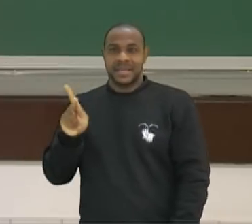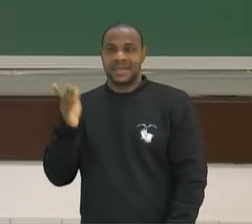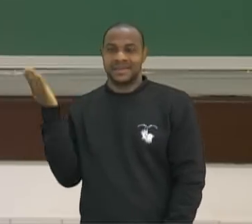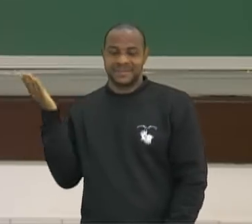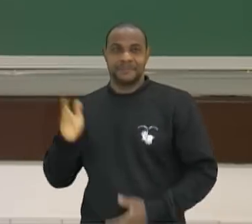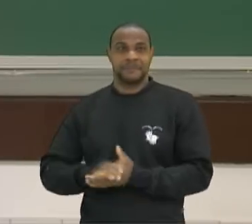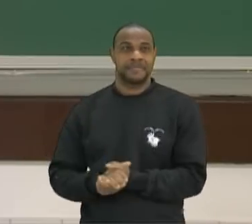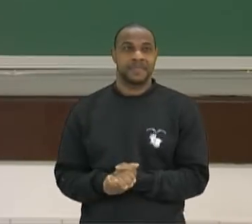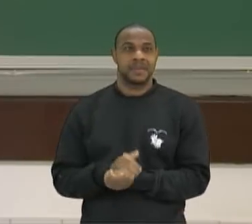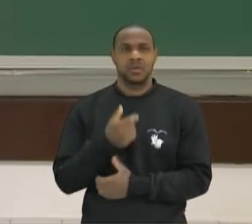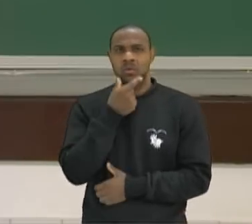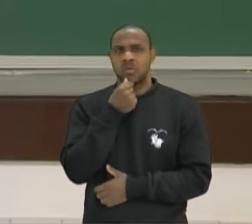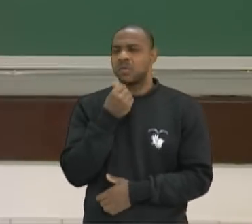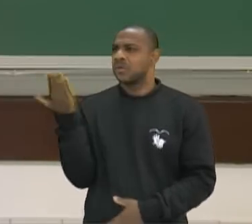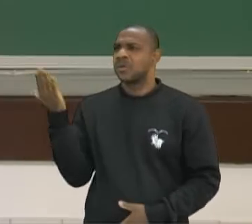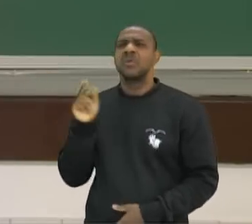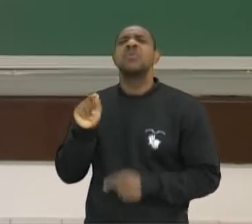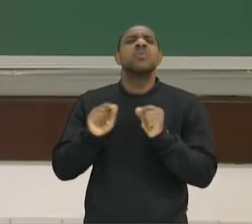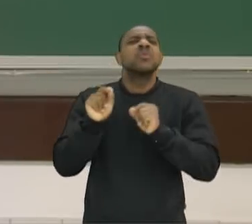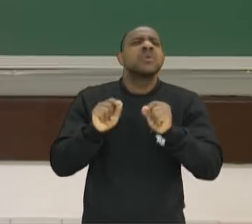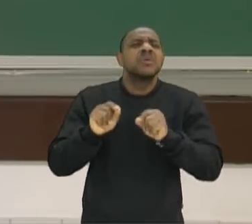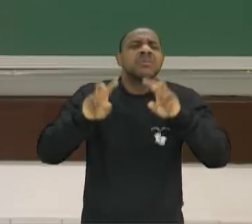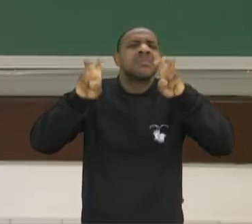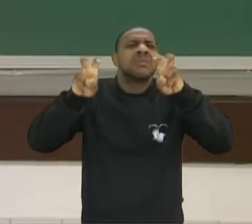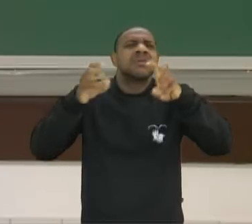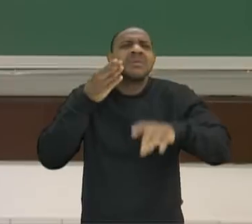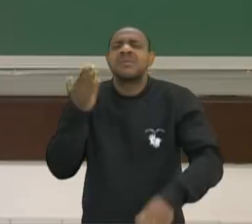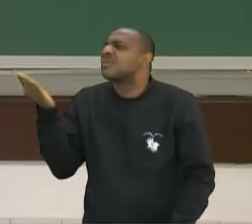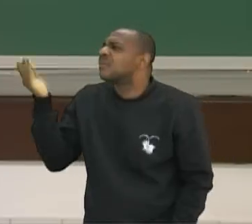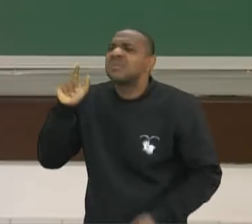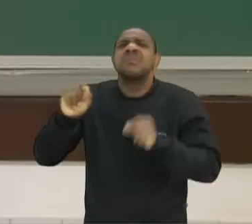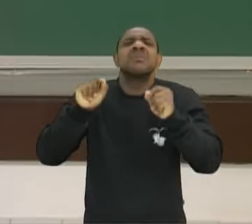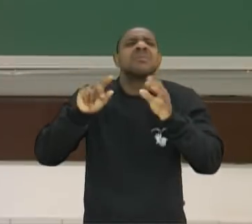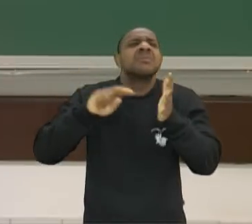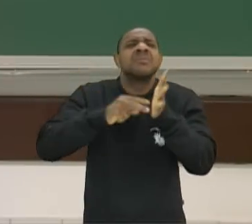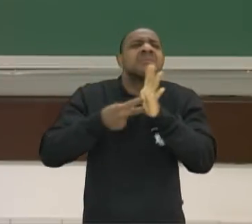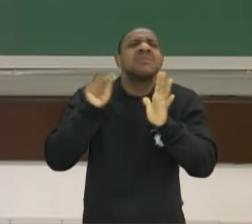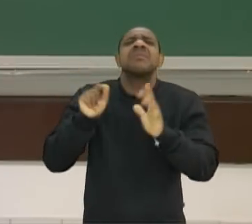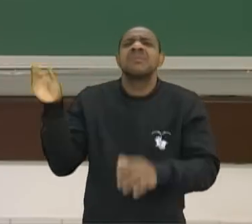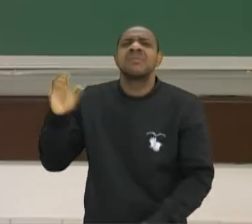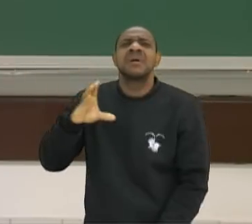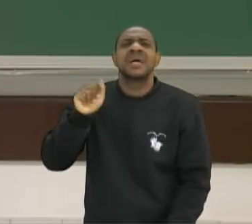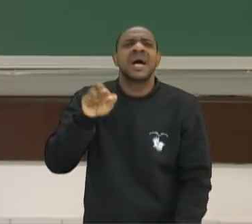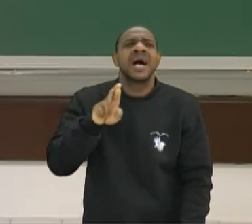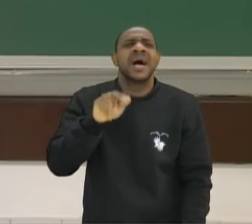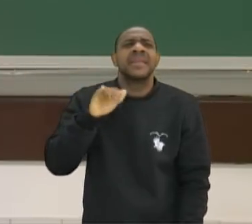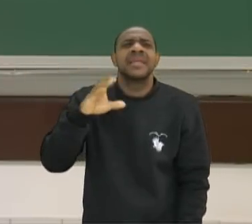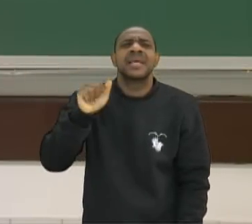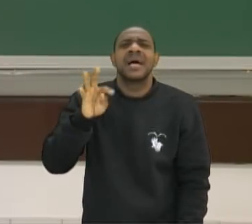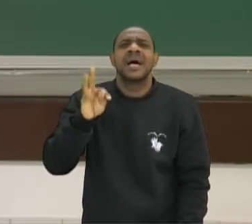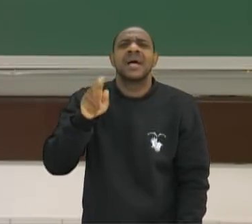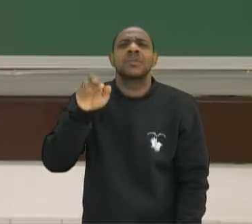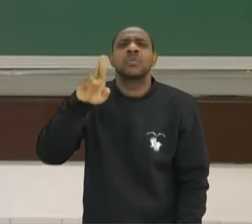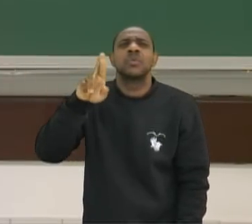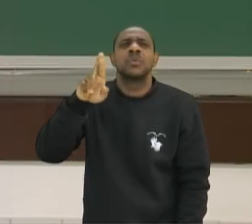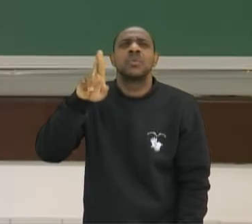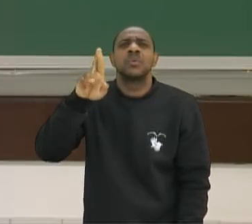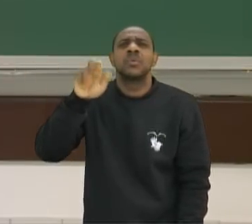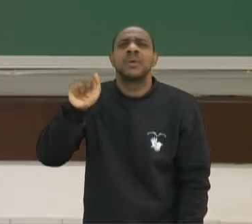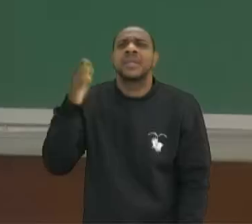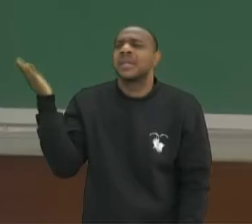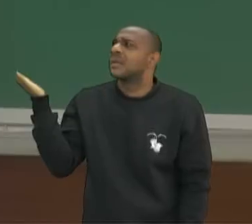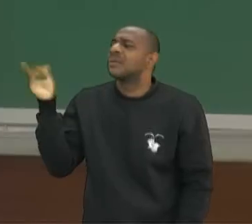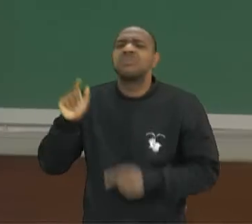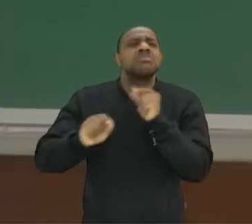vocês têm ideia o que é uma caricature? Vocês têm ideia o que é caricatura? Vamos dar uma lida aqui com a